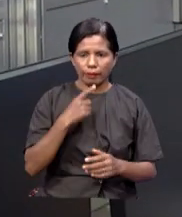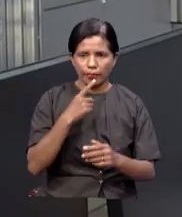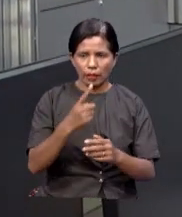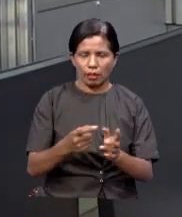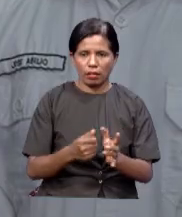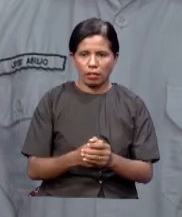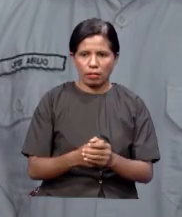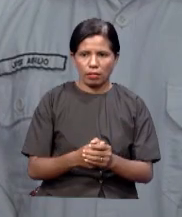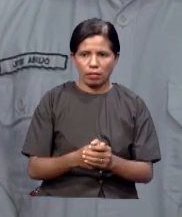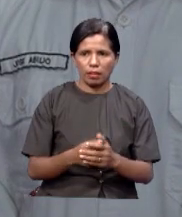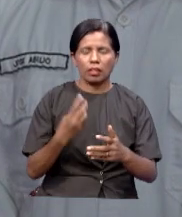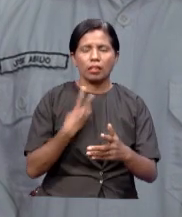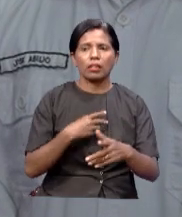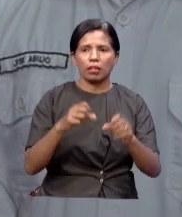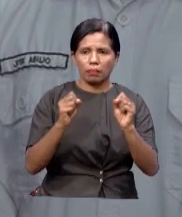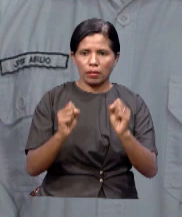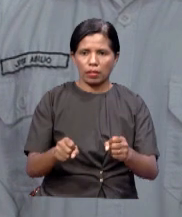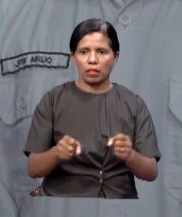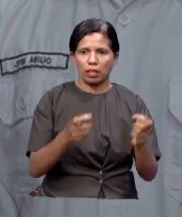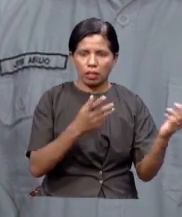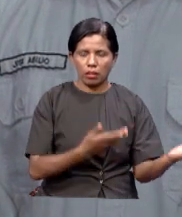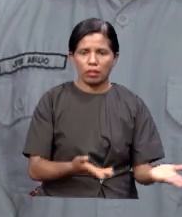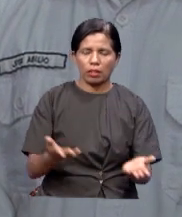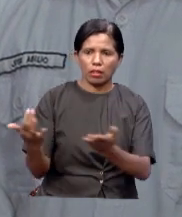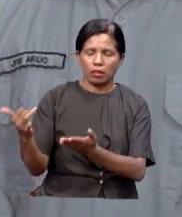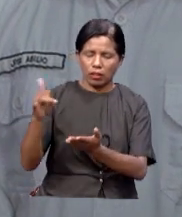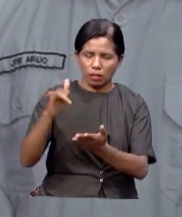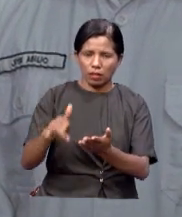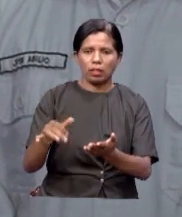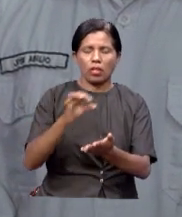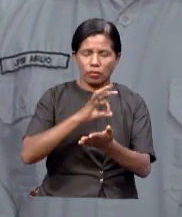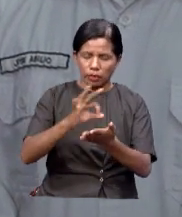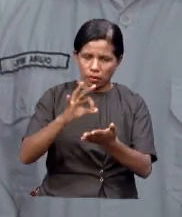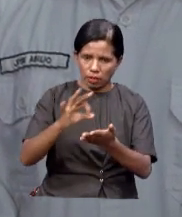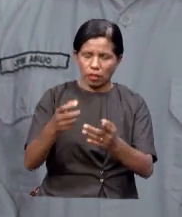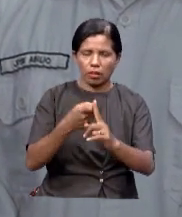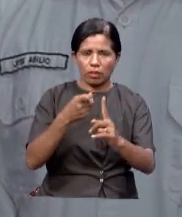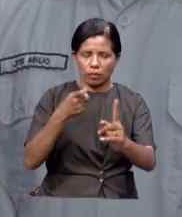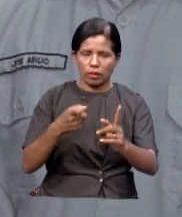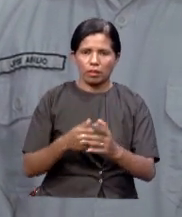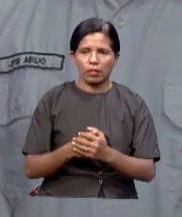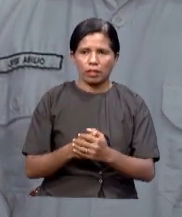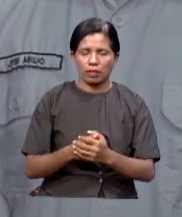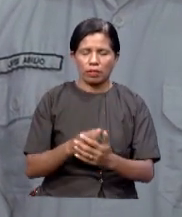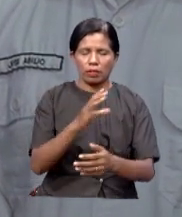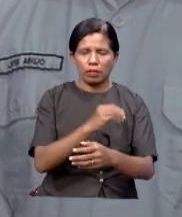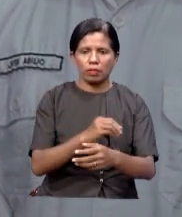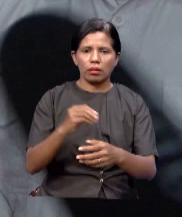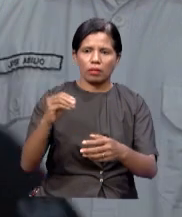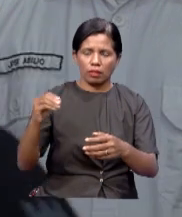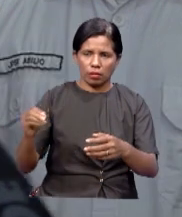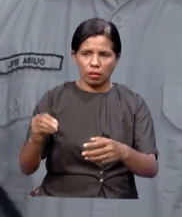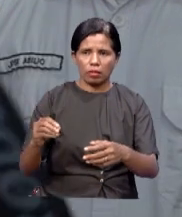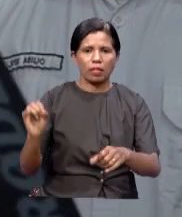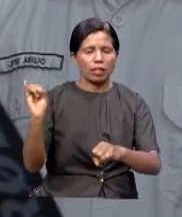retiona. Agora está precisa mais elevar serene capacidade ou formação. Neve se parte no tech, se parte empresa, mas se halo